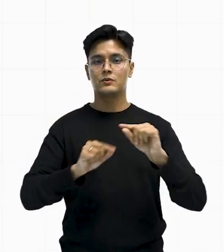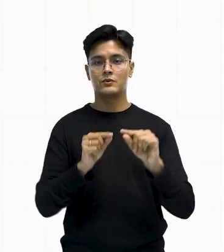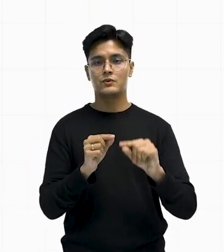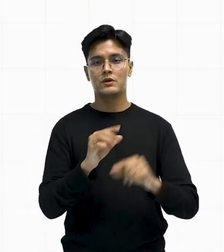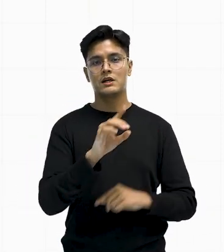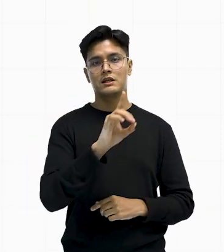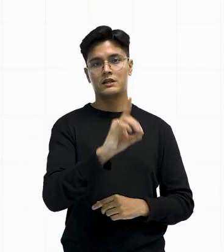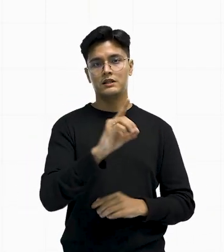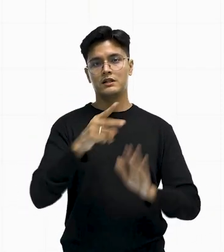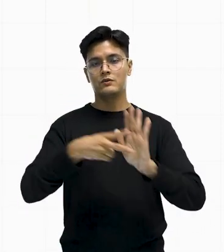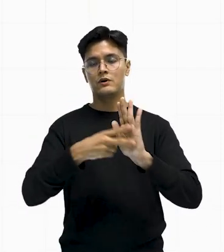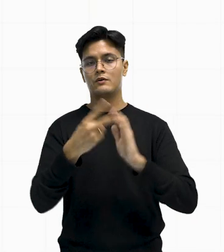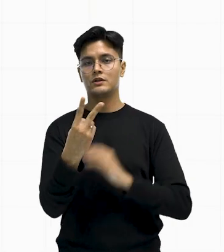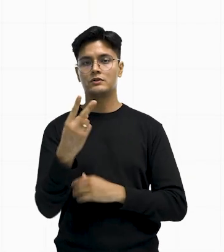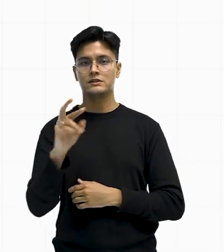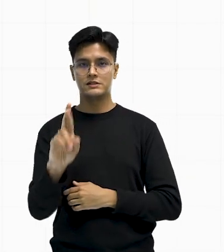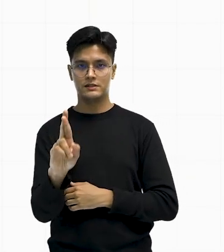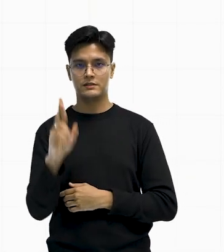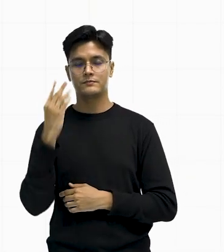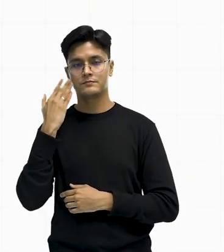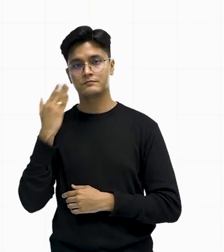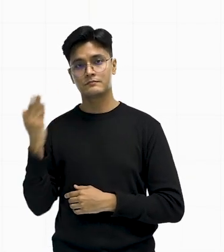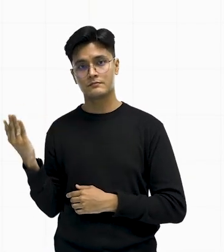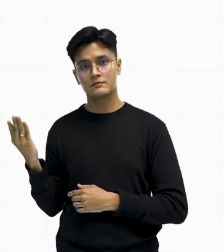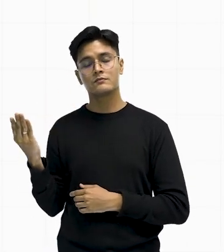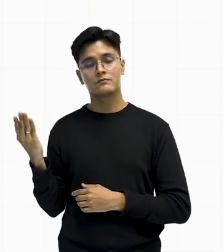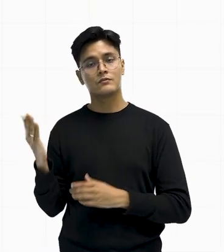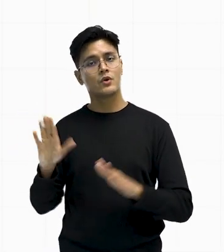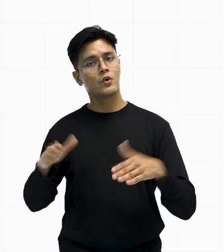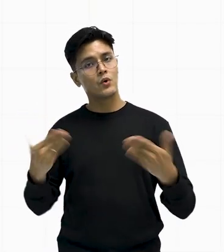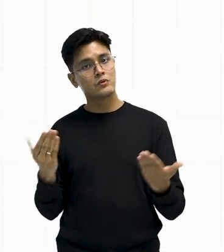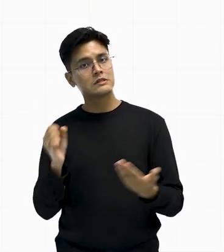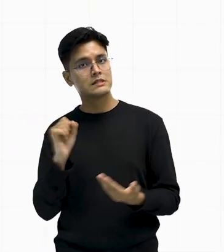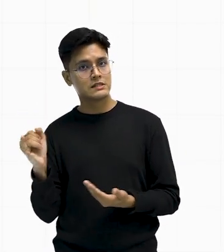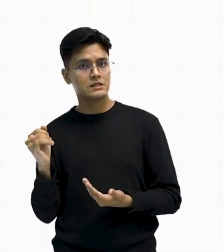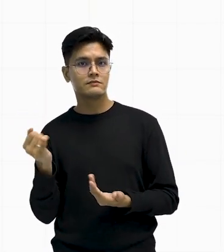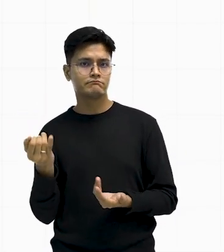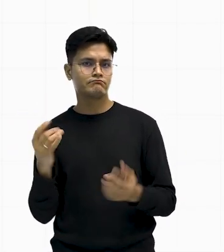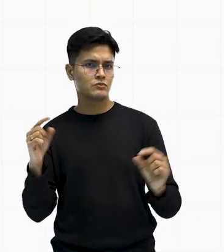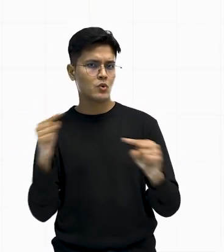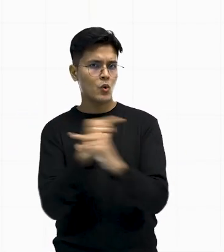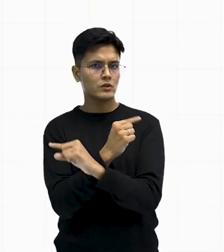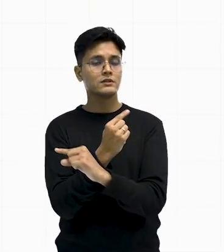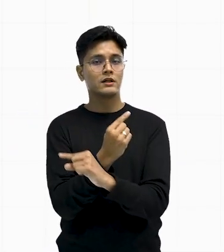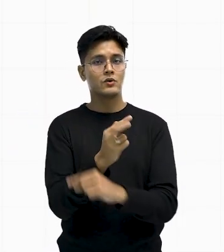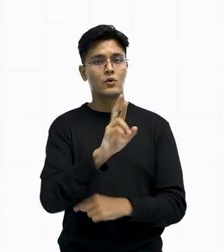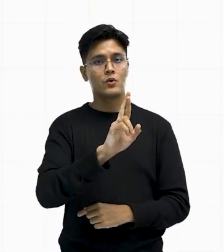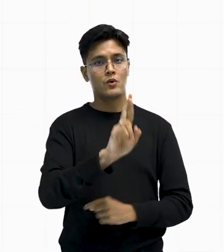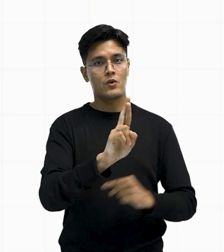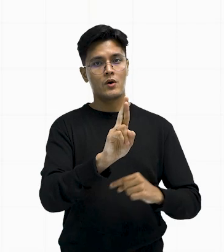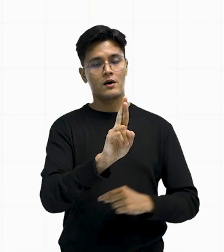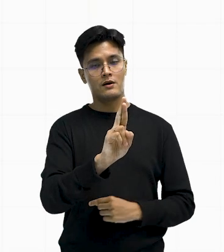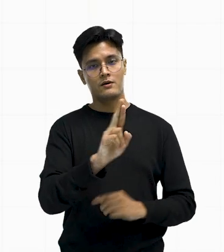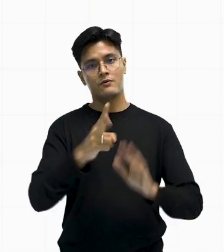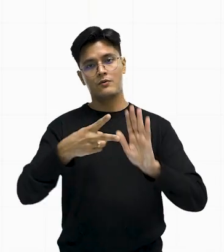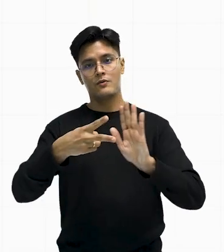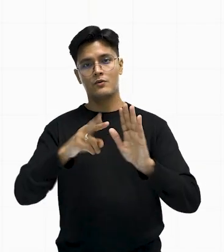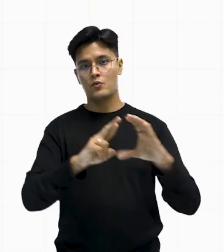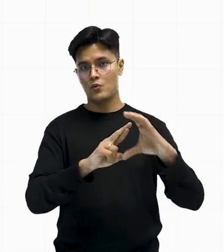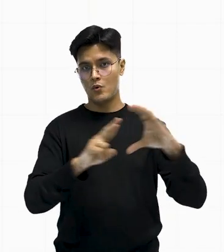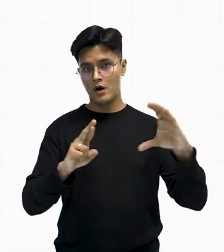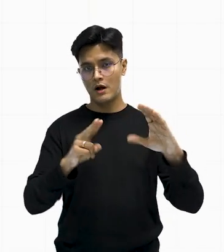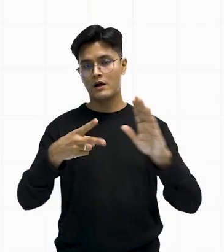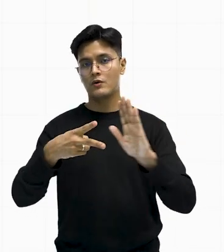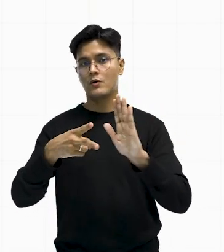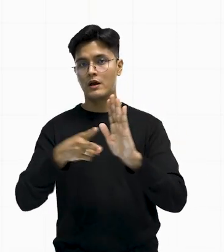igual a 2 vezes R. Ou se você pensar o inverso, o raio equivale à metade